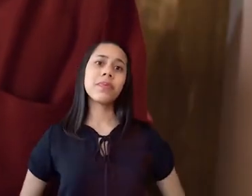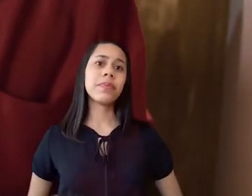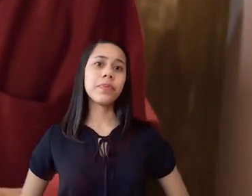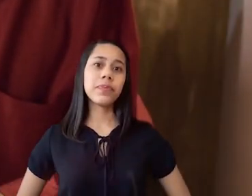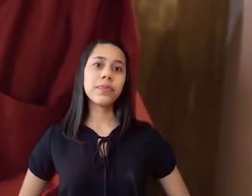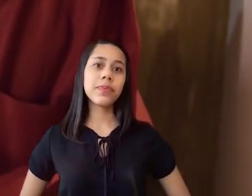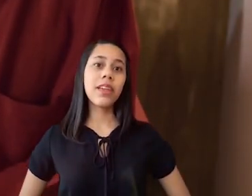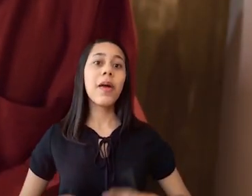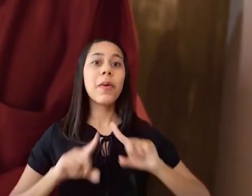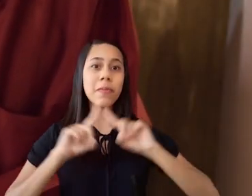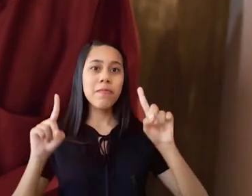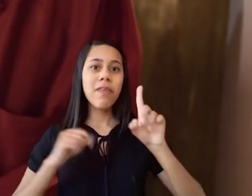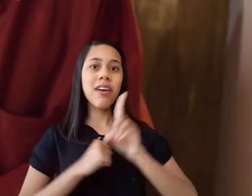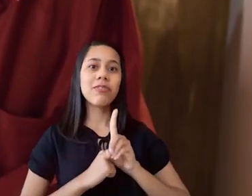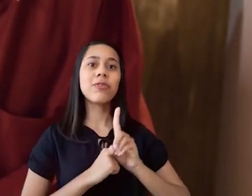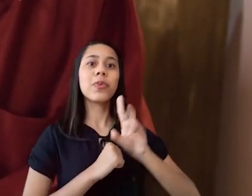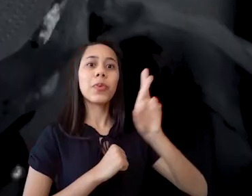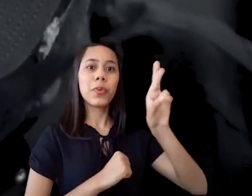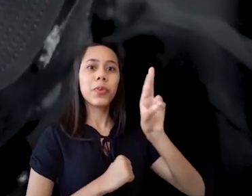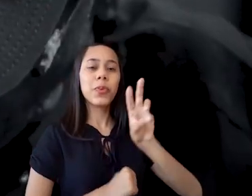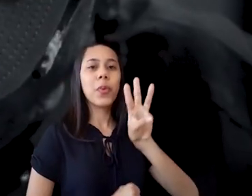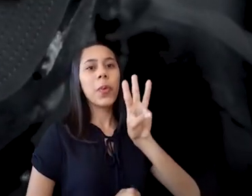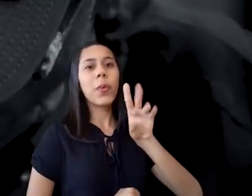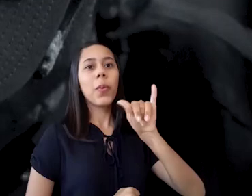Se não fosse o doutor Wilton, eu estava morto, meu irmão.